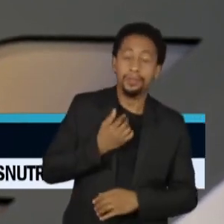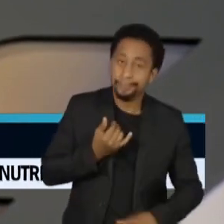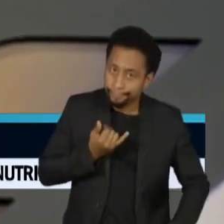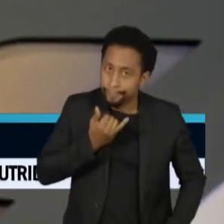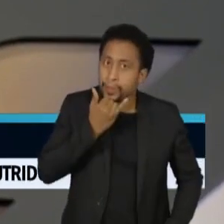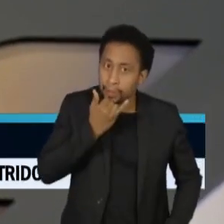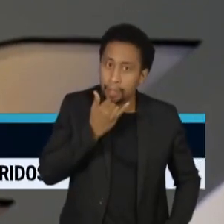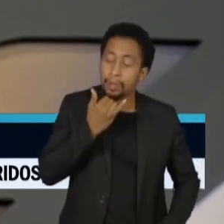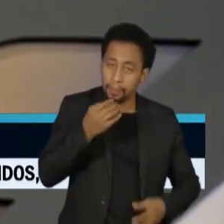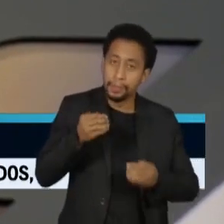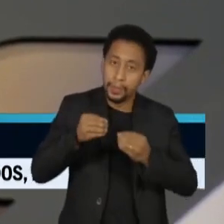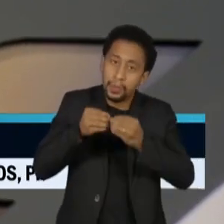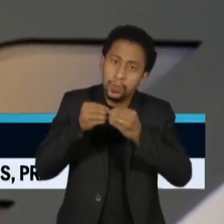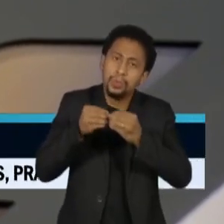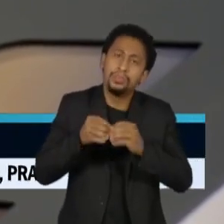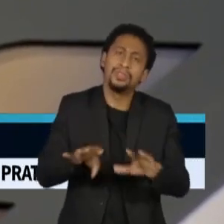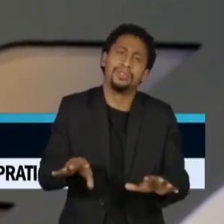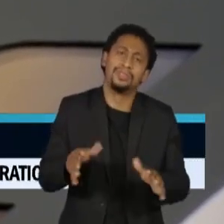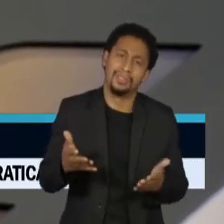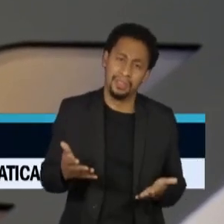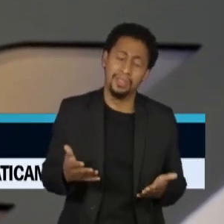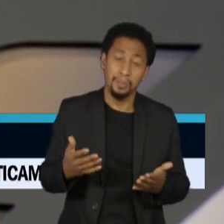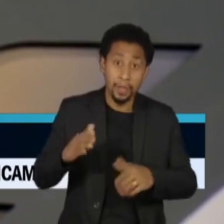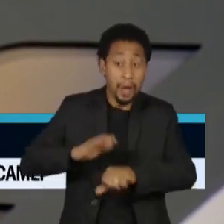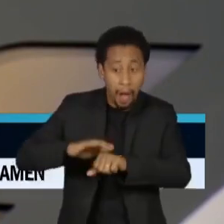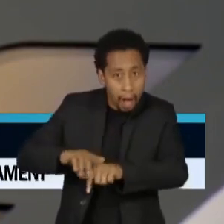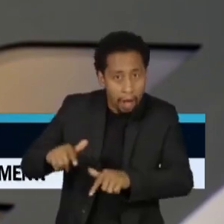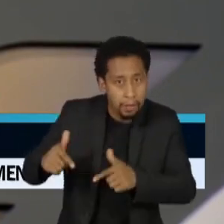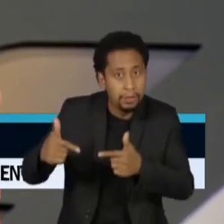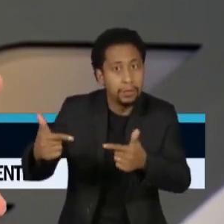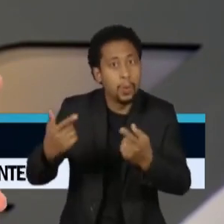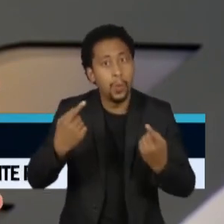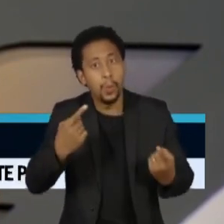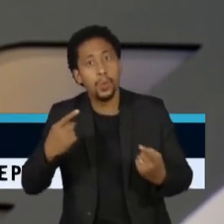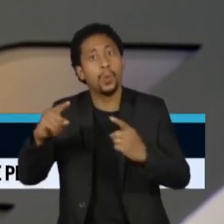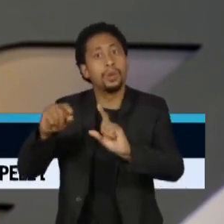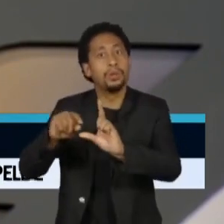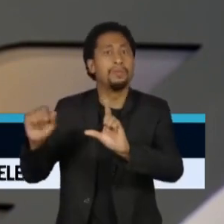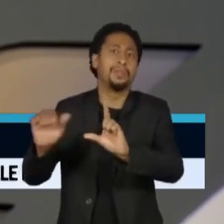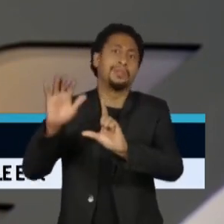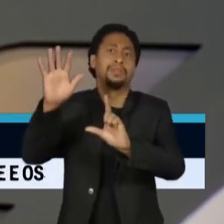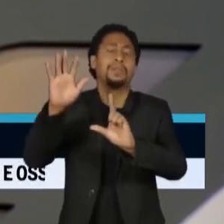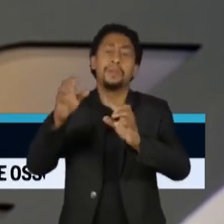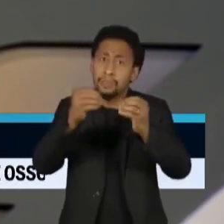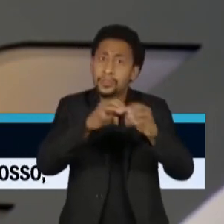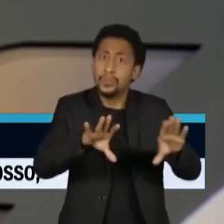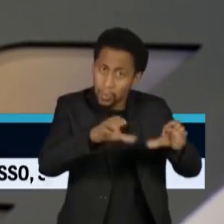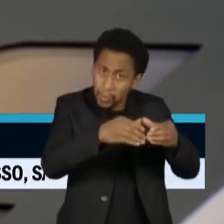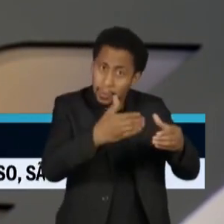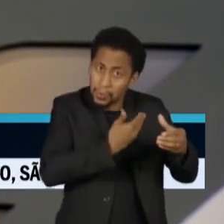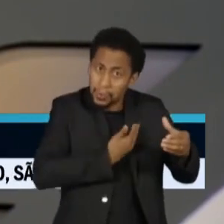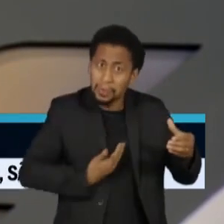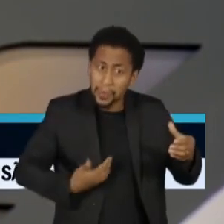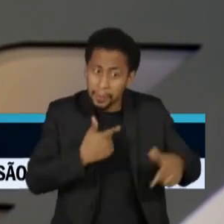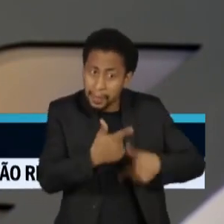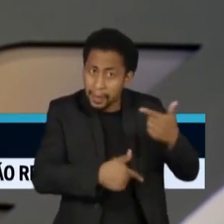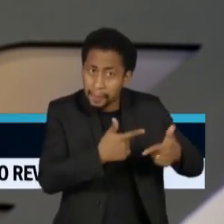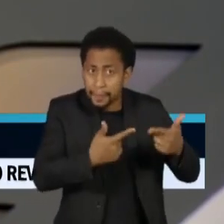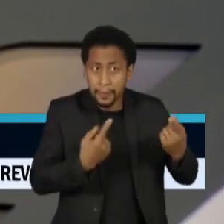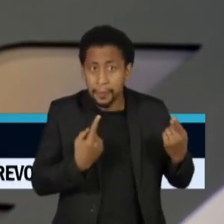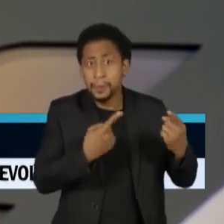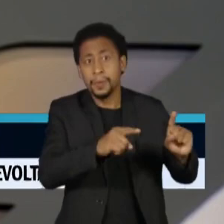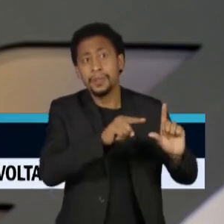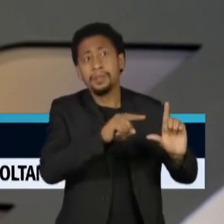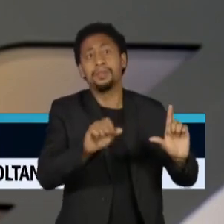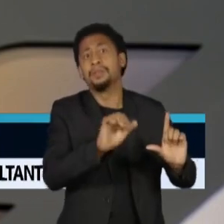prejudica o combate à inflação e prejudica o time dele para combater a inflação. Por quê? Porque, ao